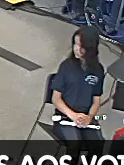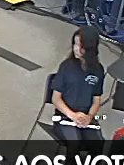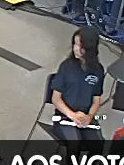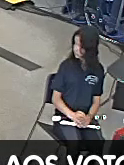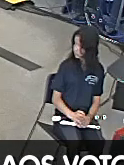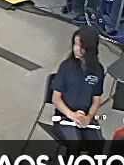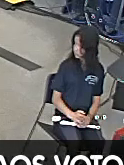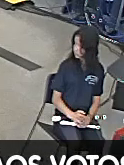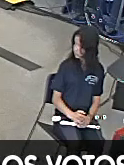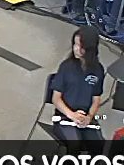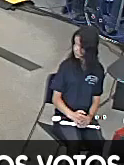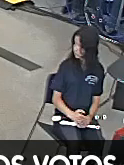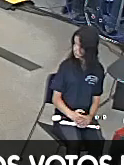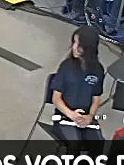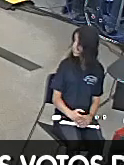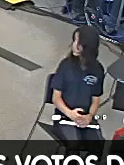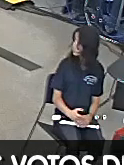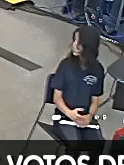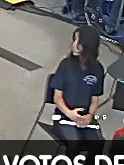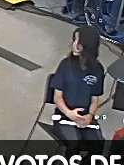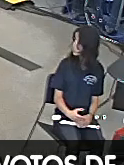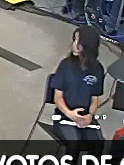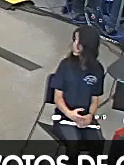vida. O que está lá no Deuteronômio.